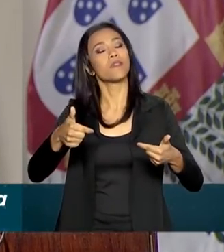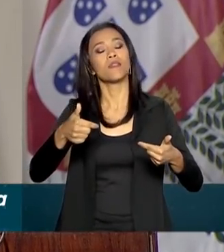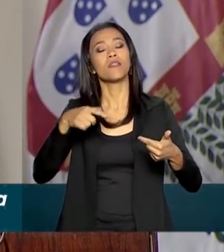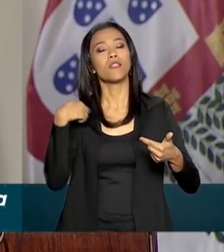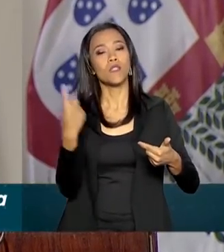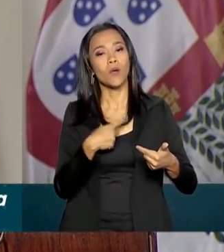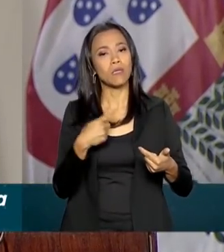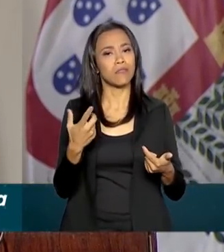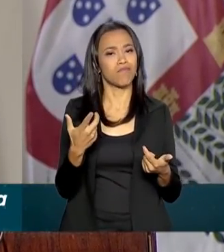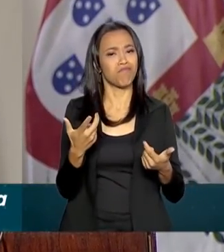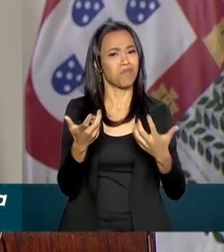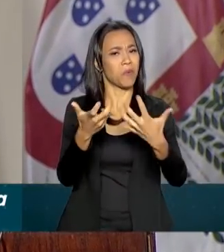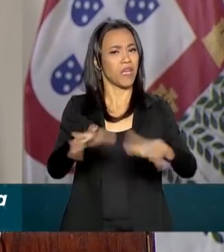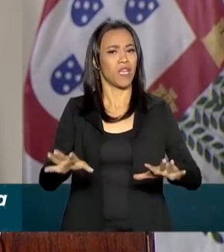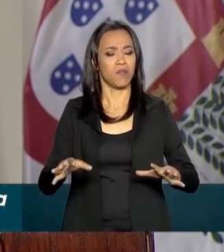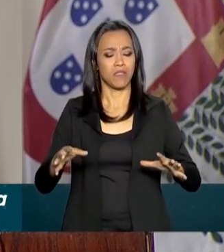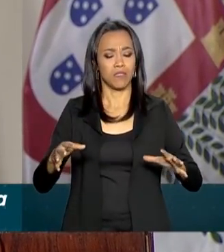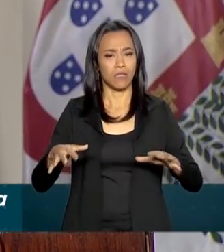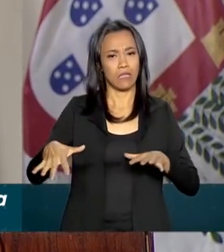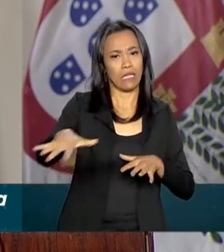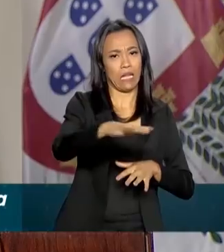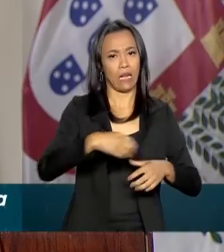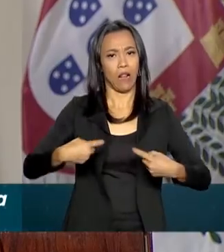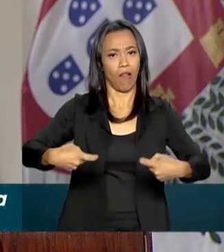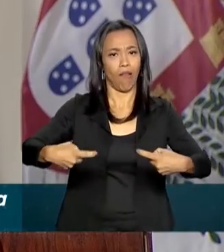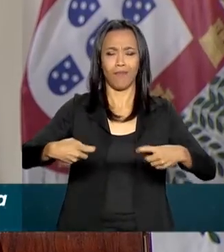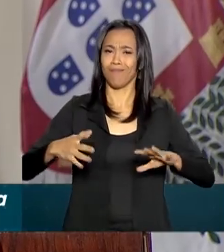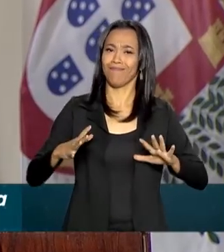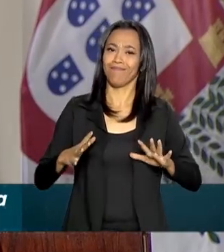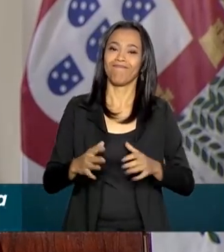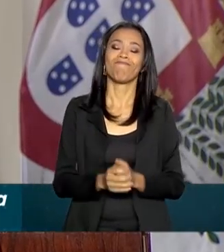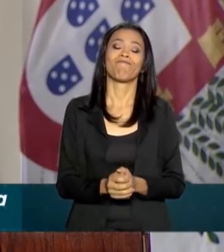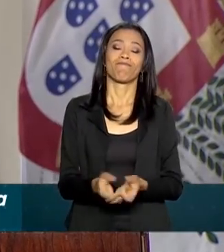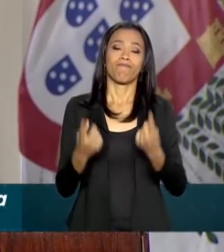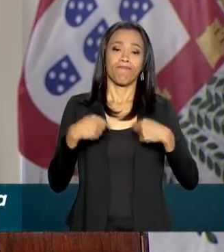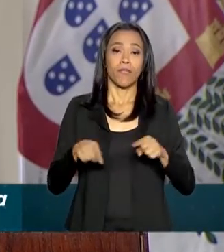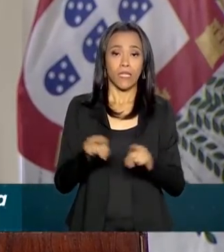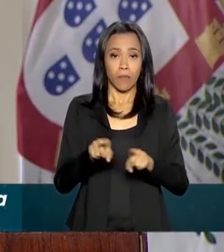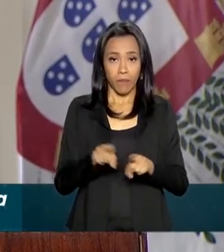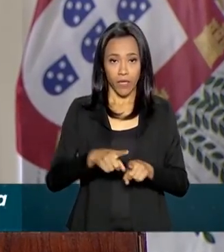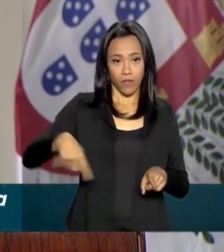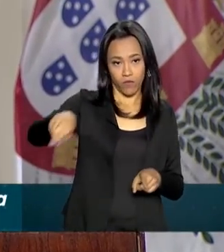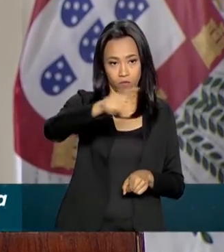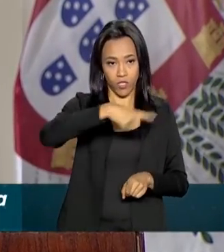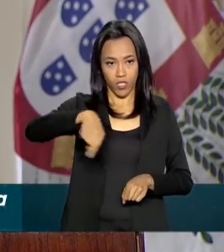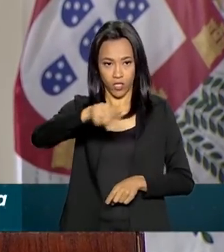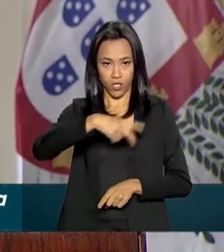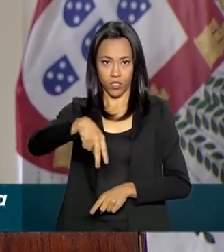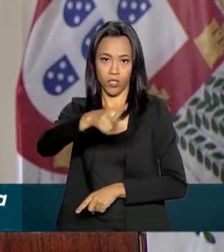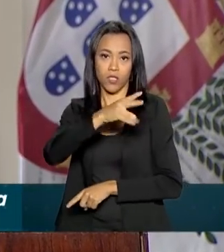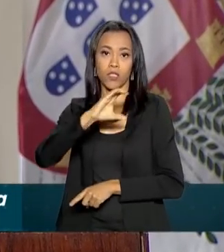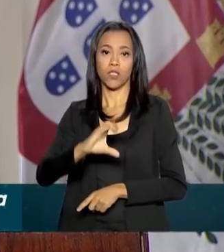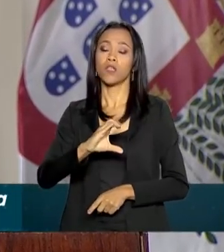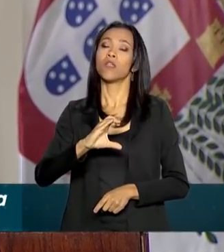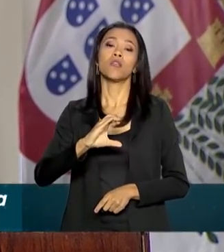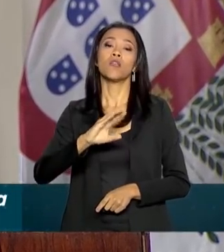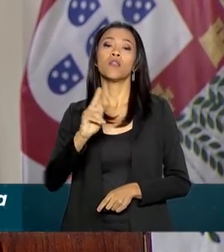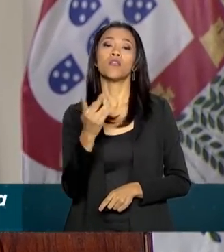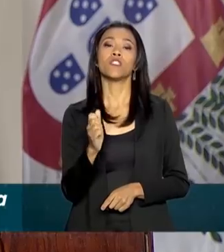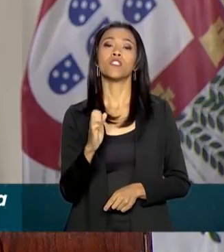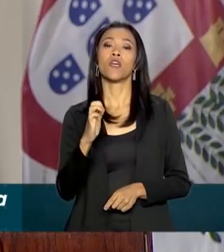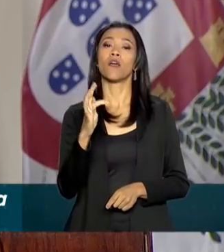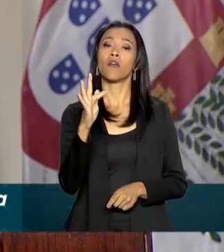entrarmos em campo o chefe de missão diplomática acreditado junto ao governo o